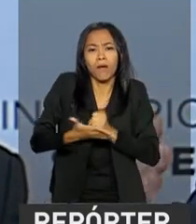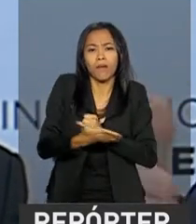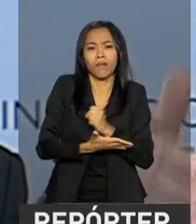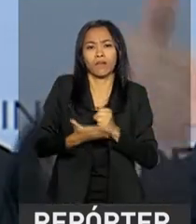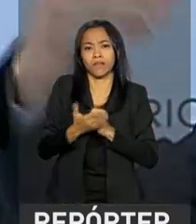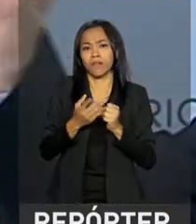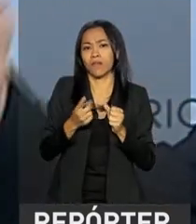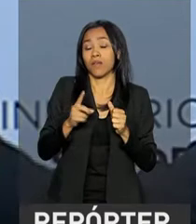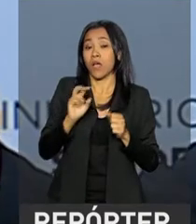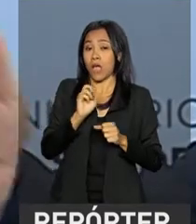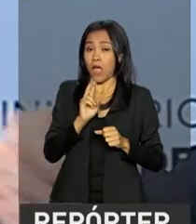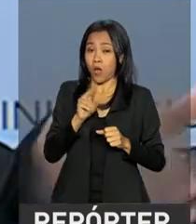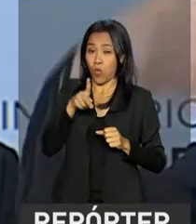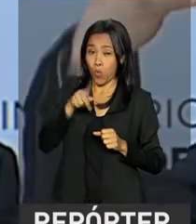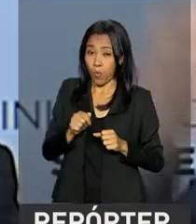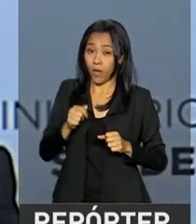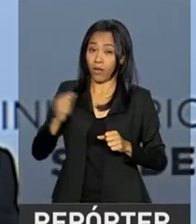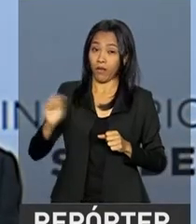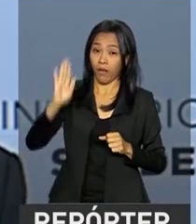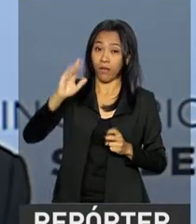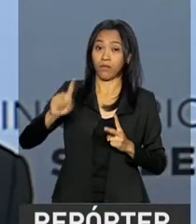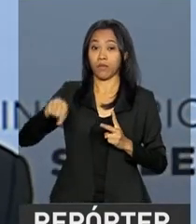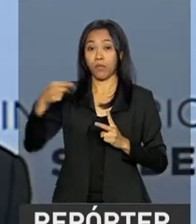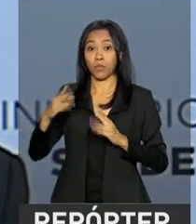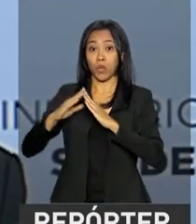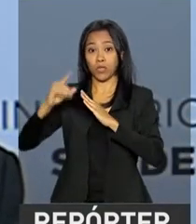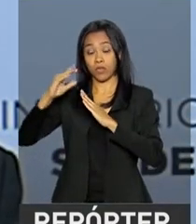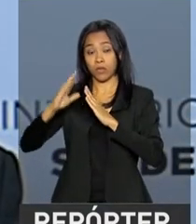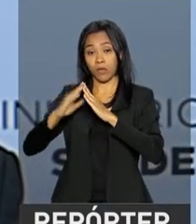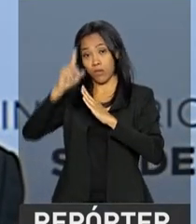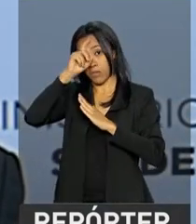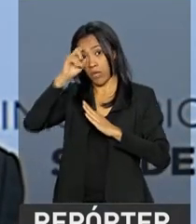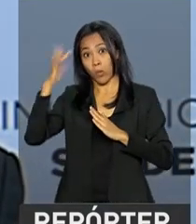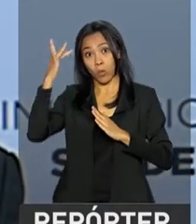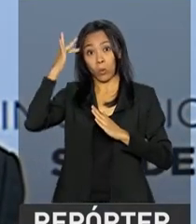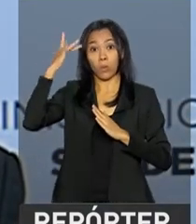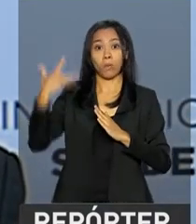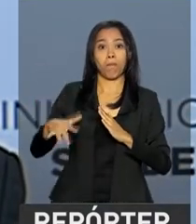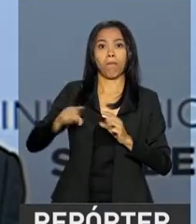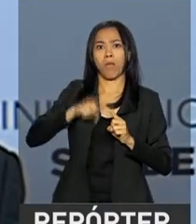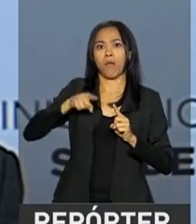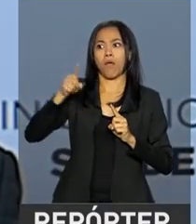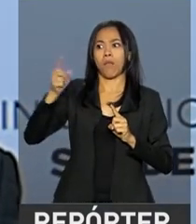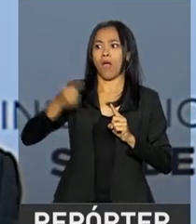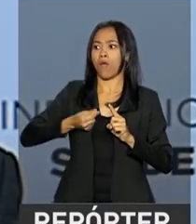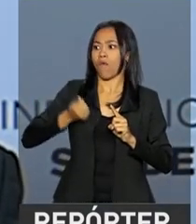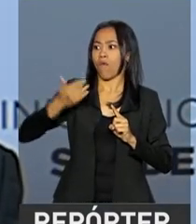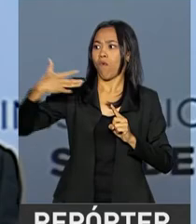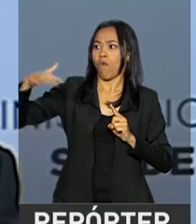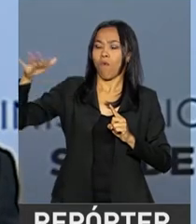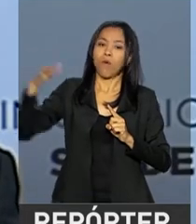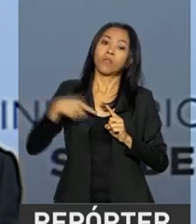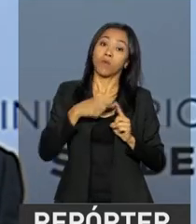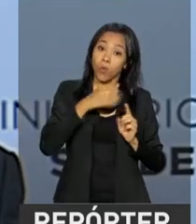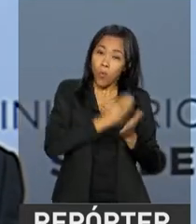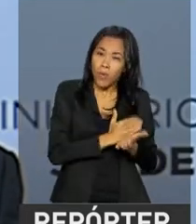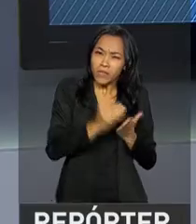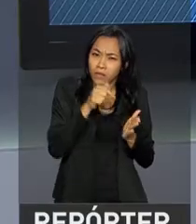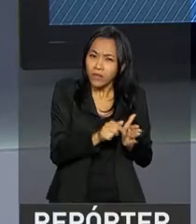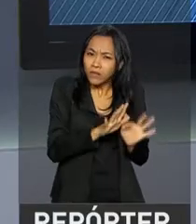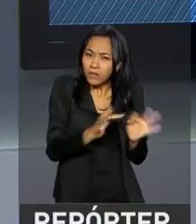na UPA é mais caro, no hospital é mais caro. Então, se a gente resolve o problema de saúde dele na atenção básica, nós estamos economizando